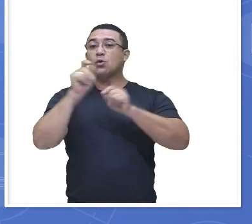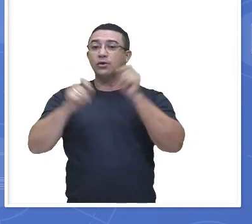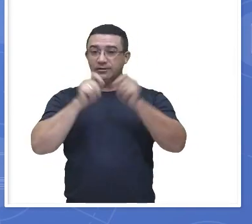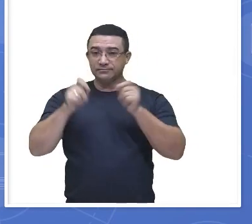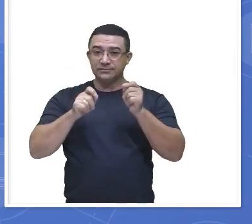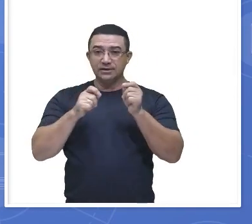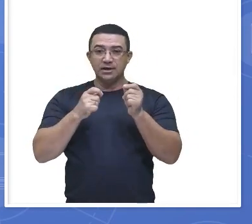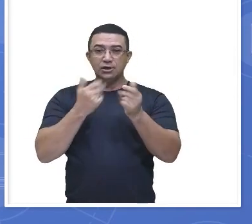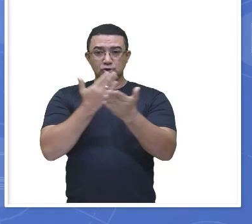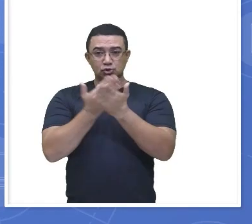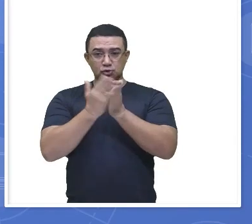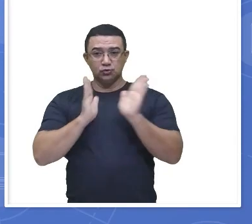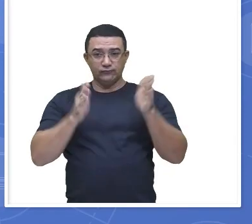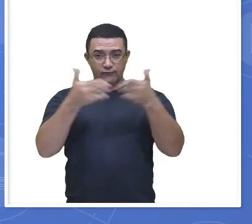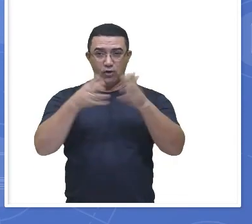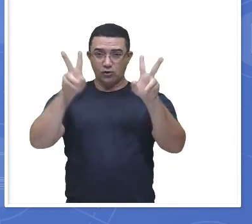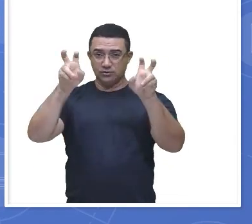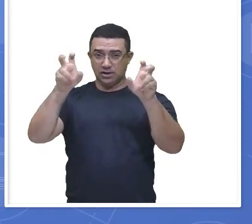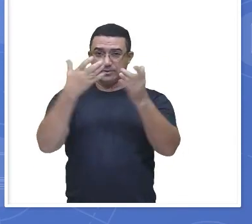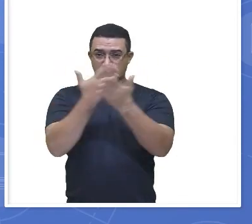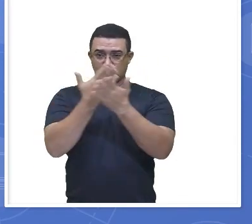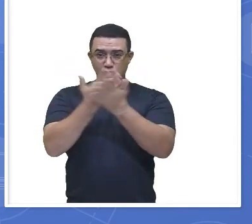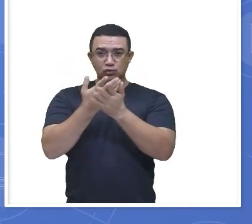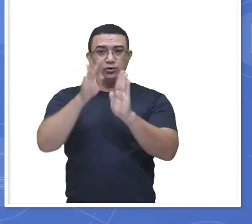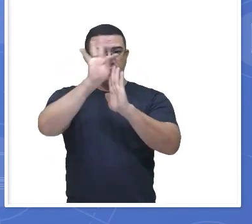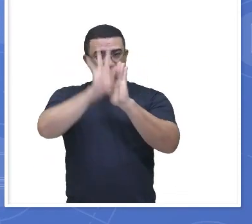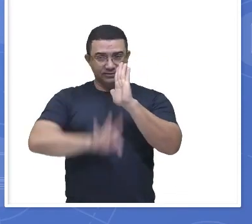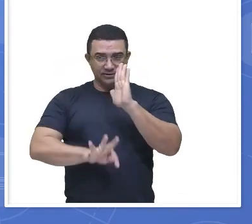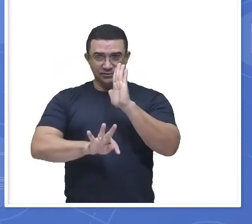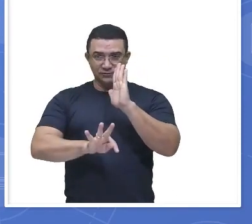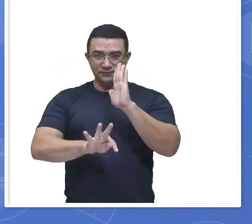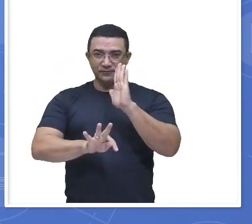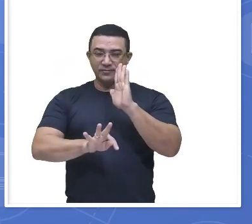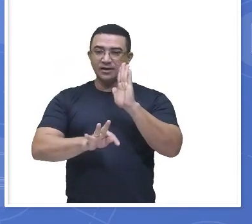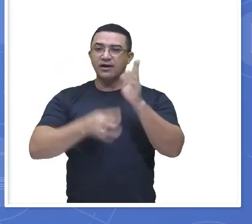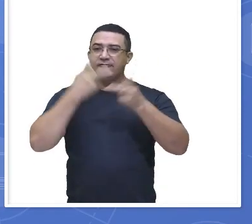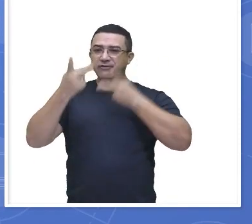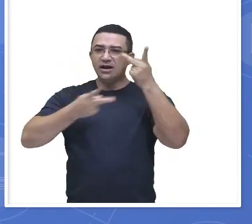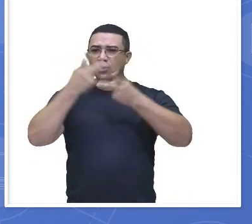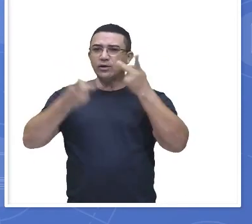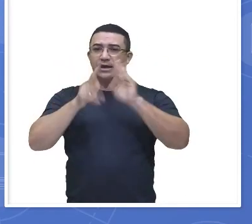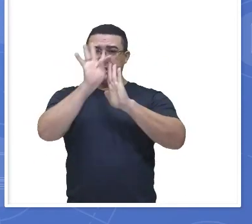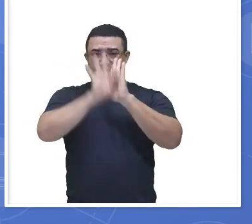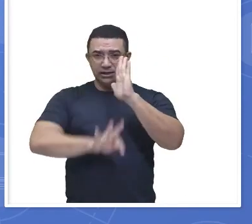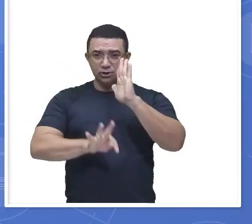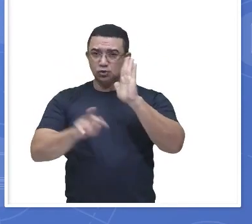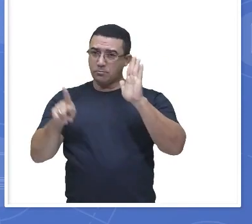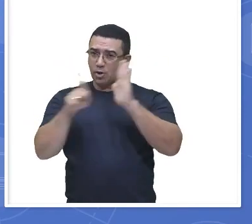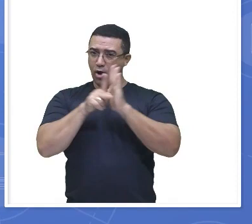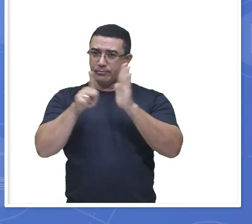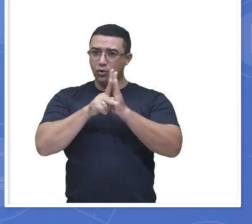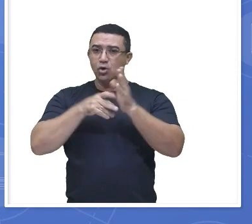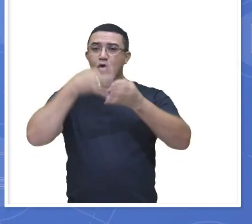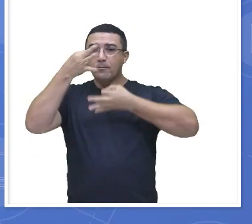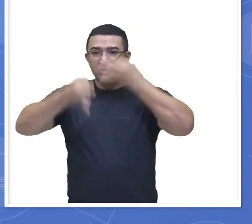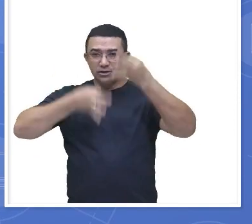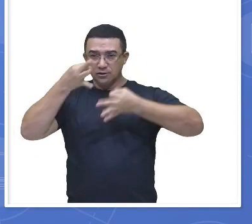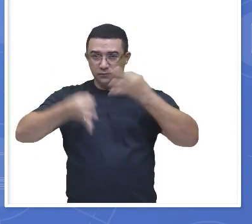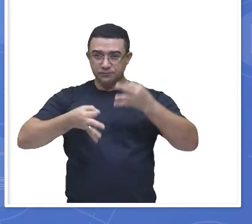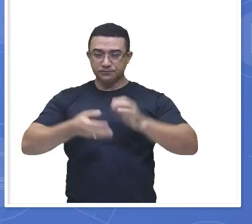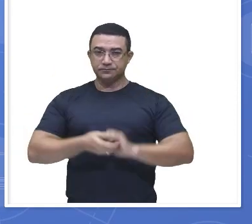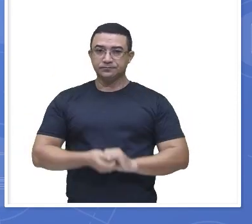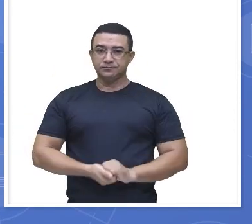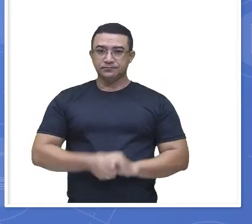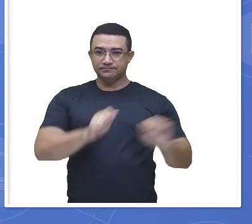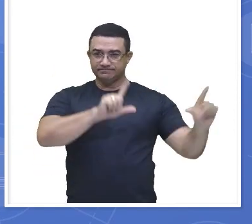textuais. Nós vamos falar a respeito do texto de opinião. Então, vamos colocar a nossa cartela no ar para a gente